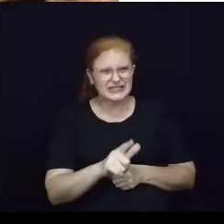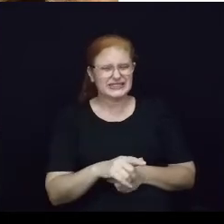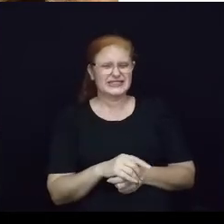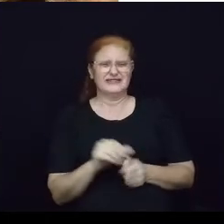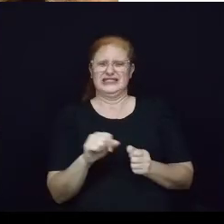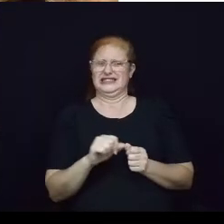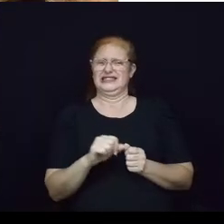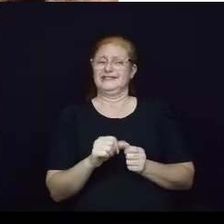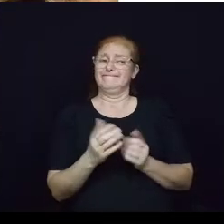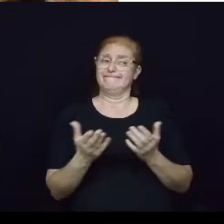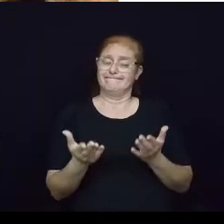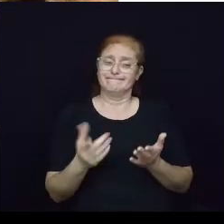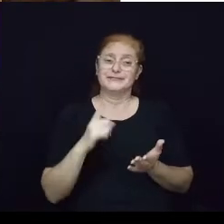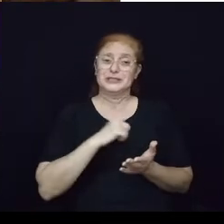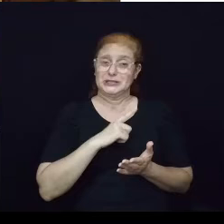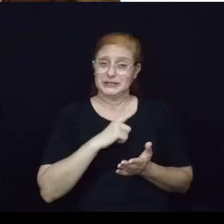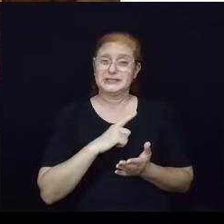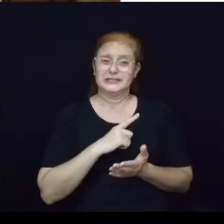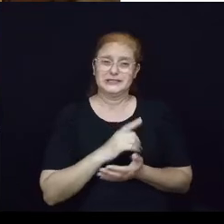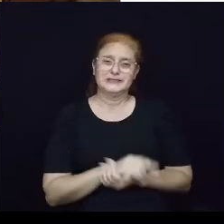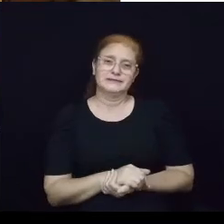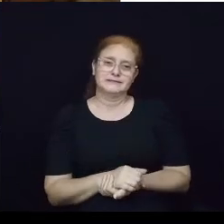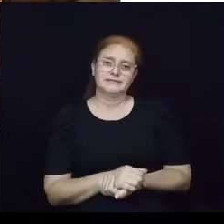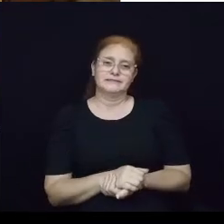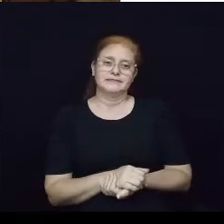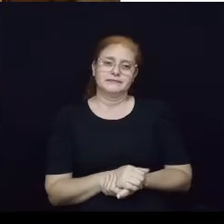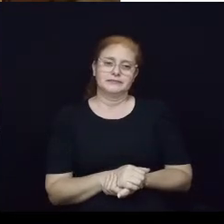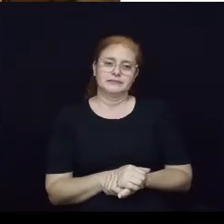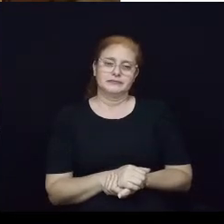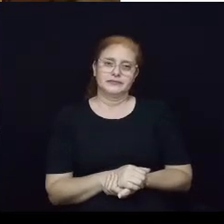naquele galho? Então, tinha esse